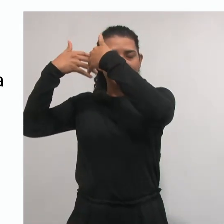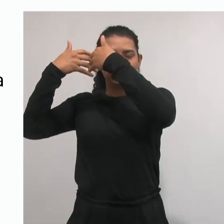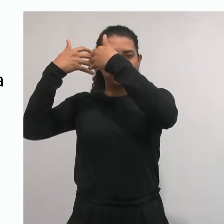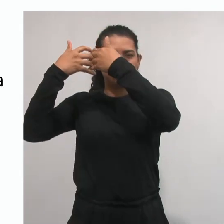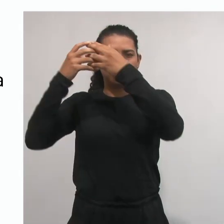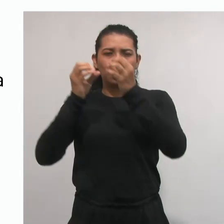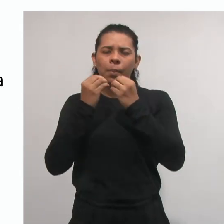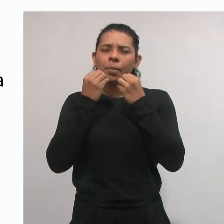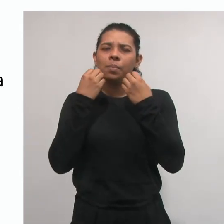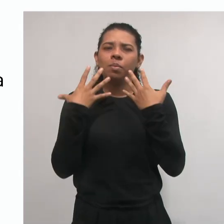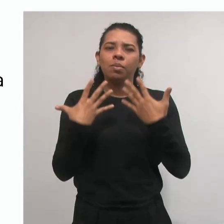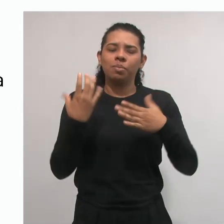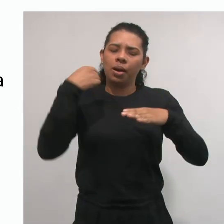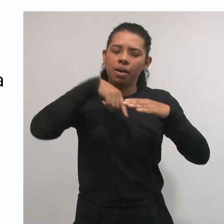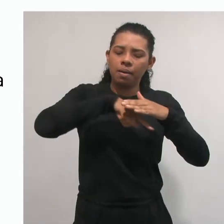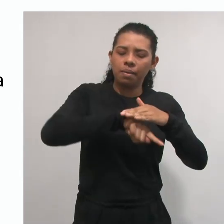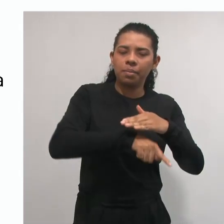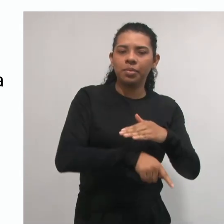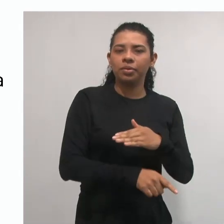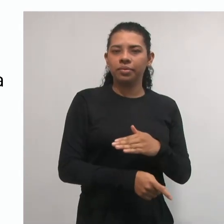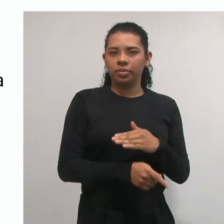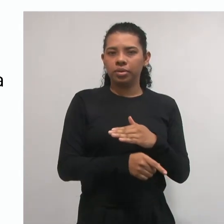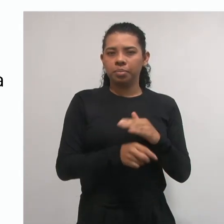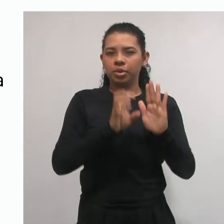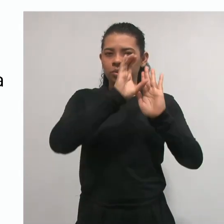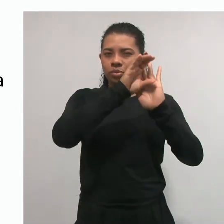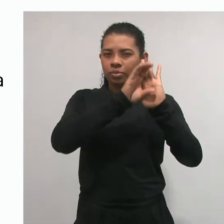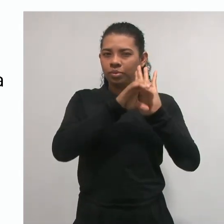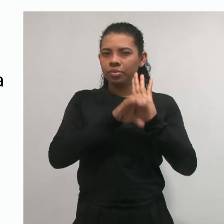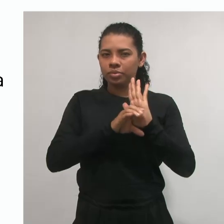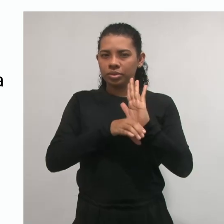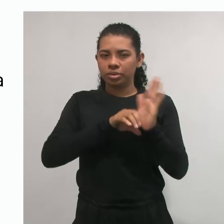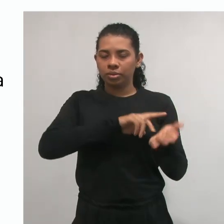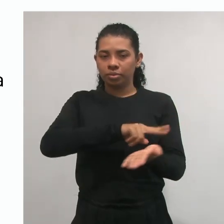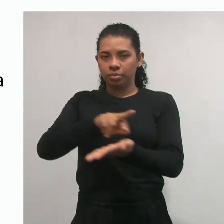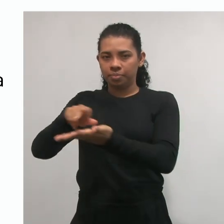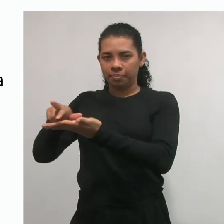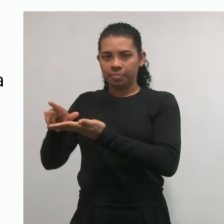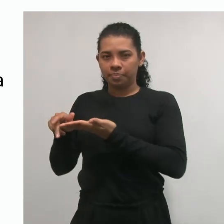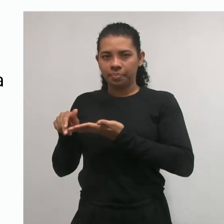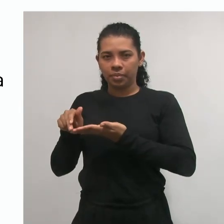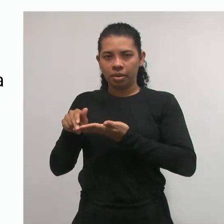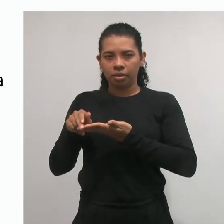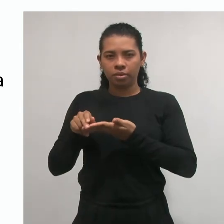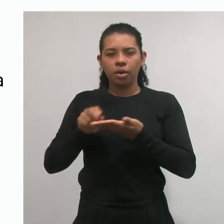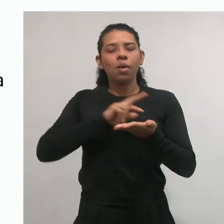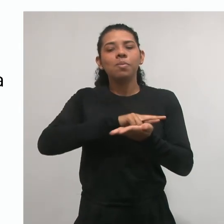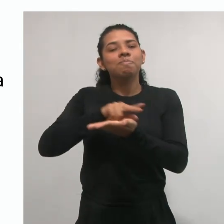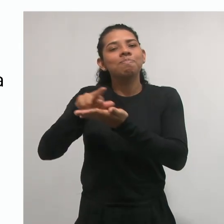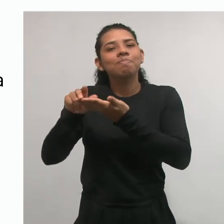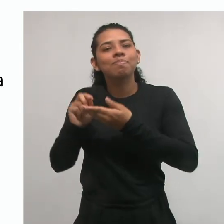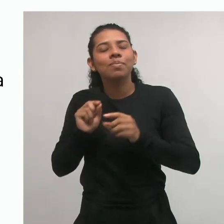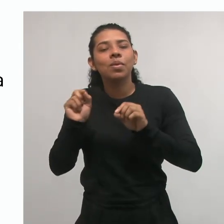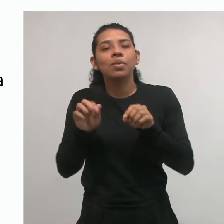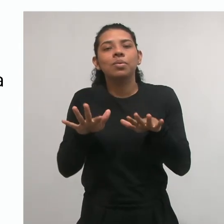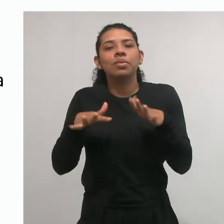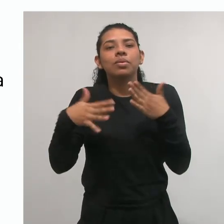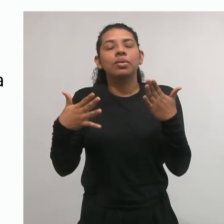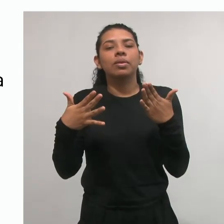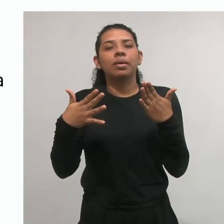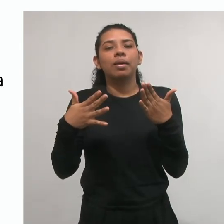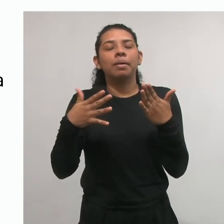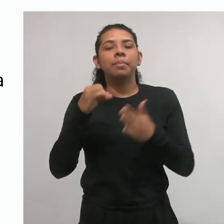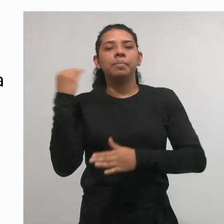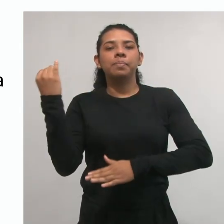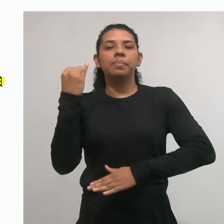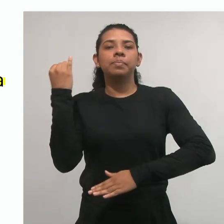assim, bem profundamente sobre esses conceitos e categorias de diversidade. Que diversidade pretendemos que